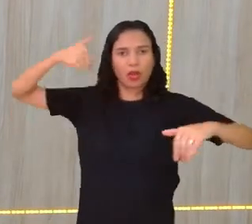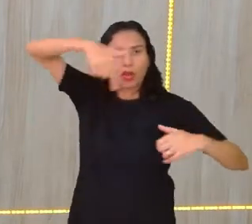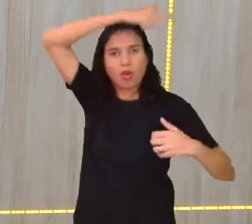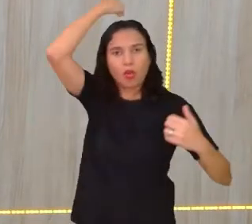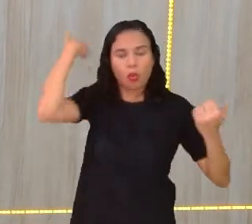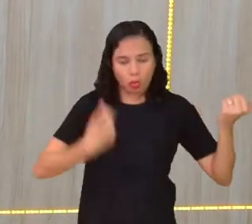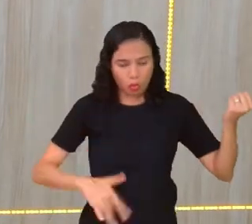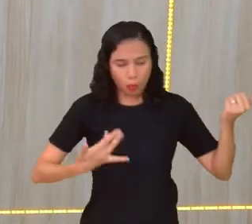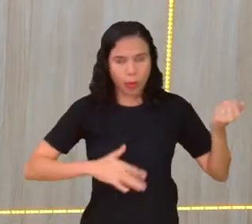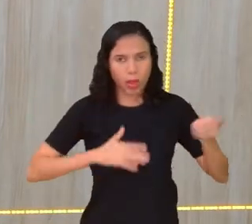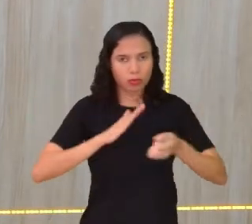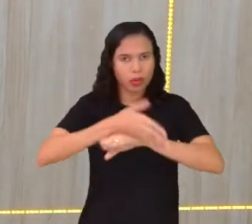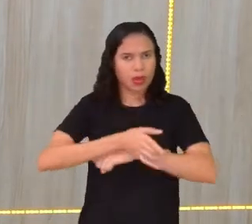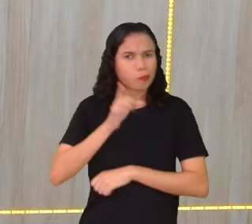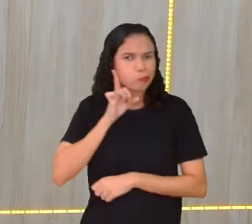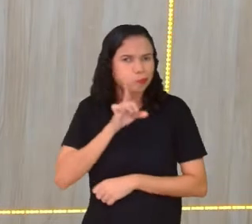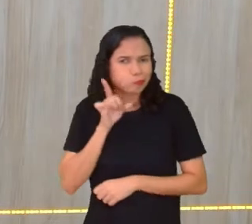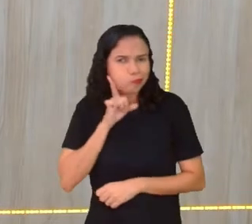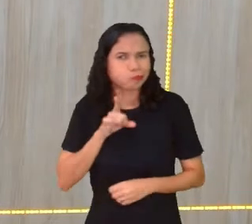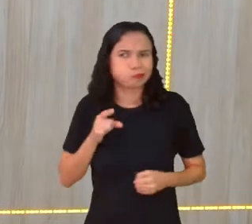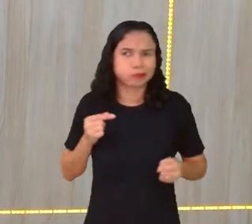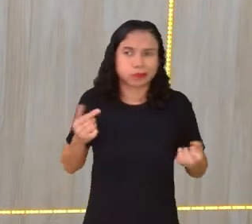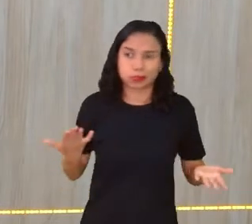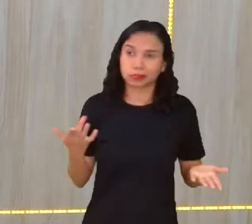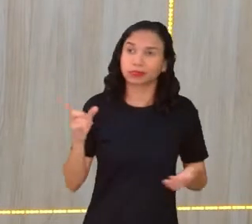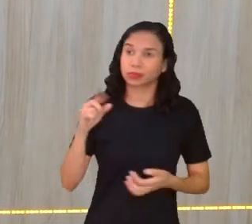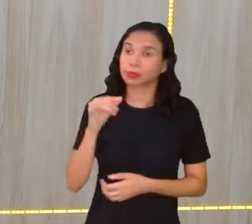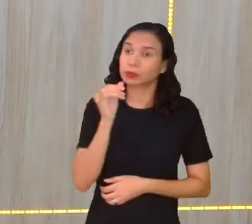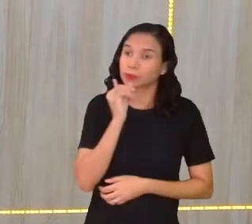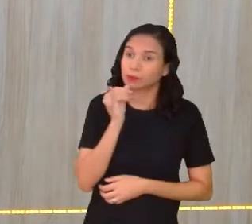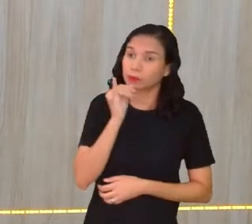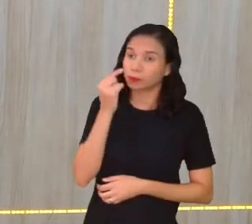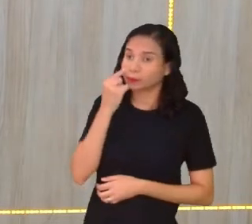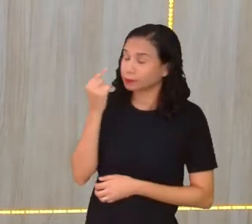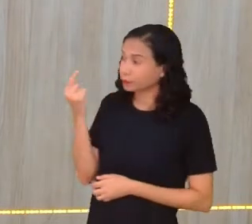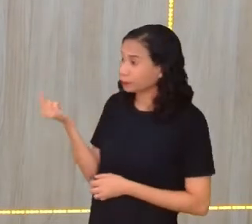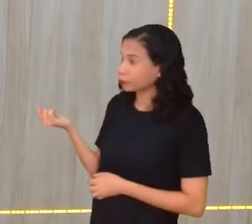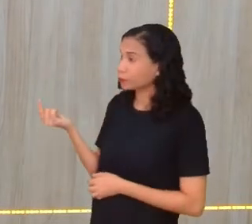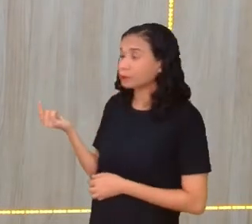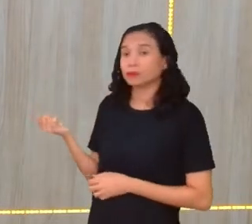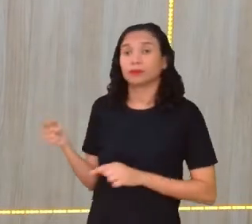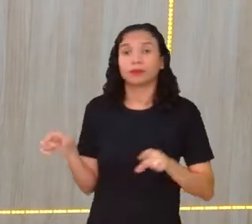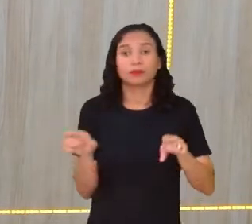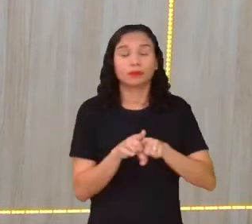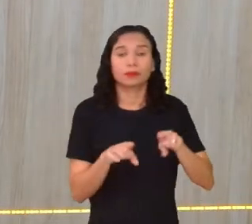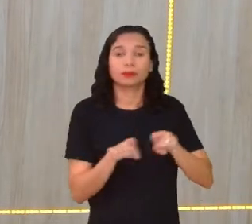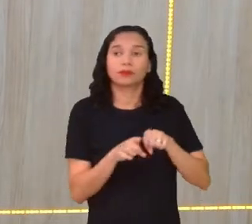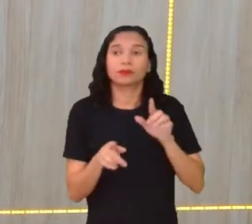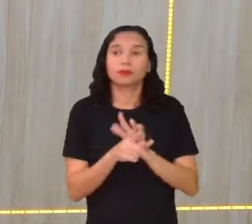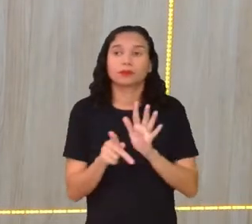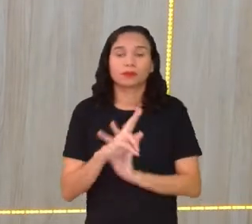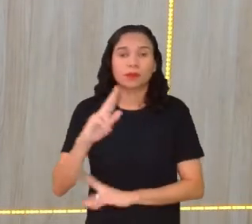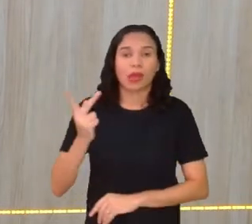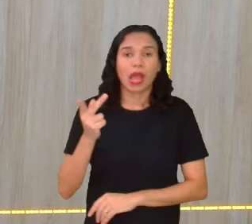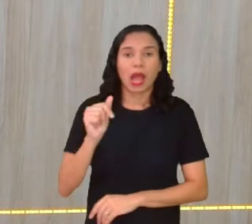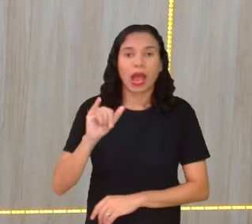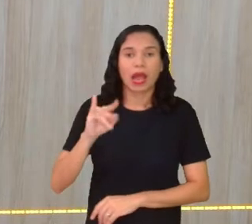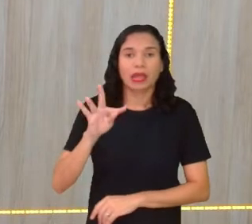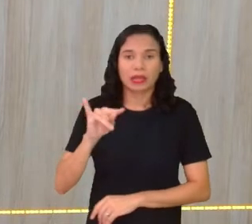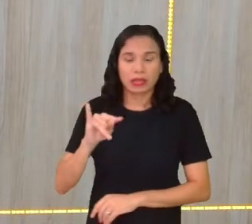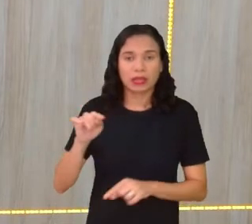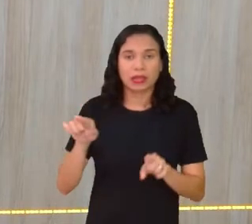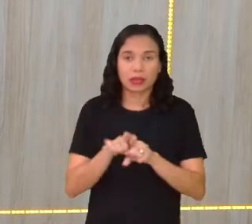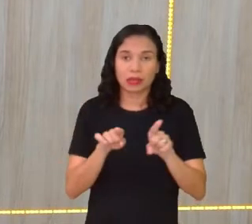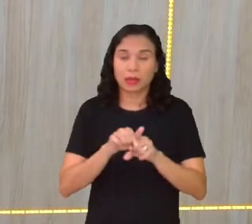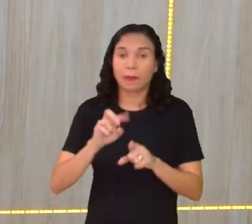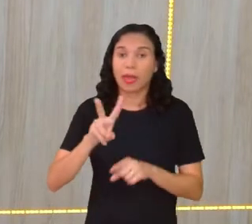de mexicanos no território americano. Né? É outro exemplo. A xenofobia contra haitianos e